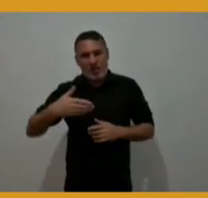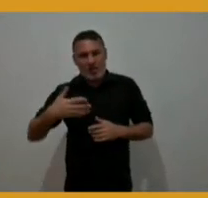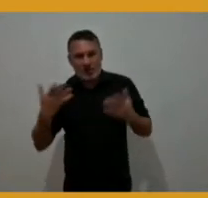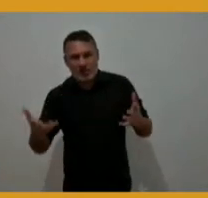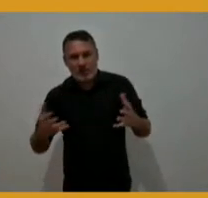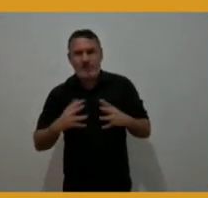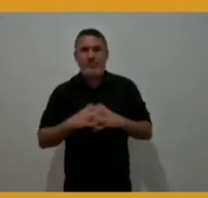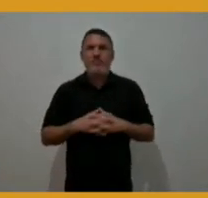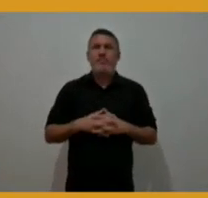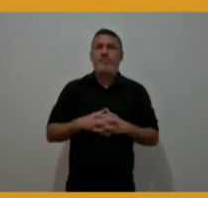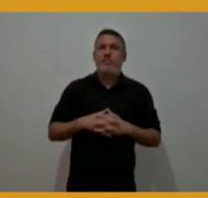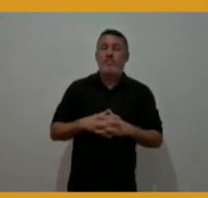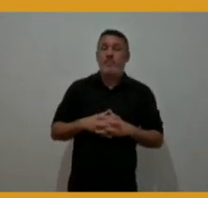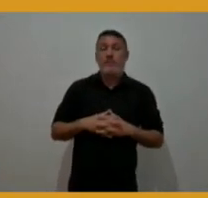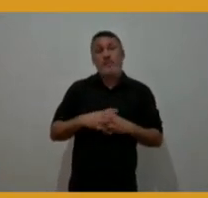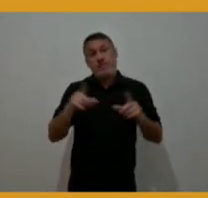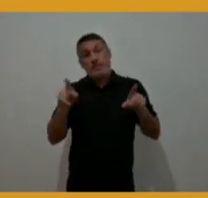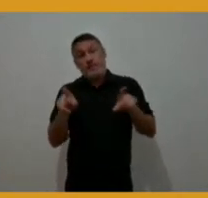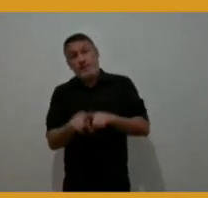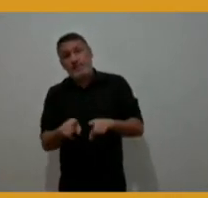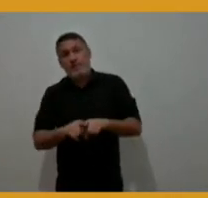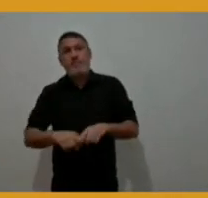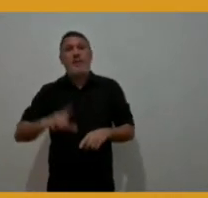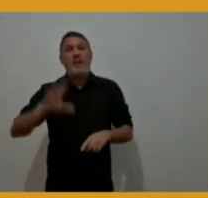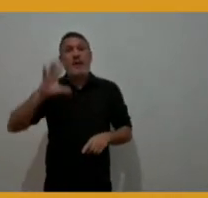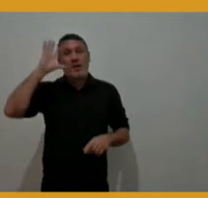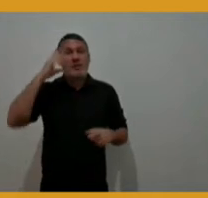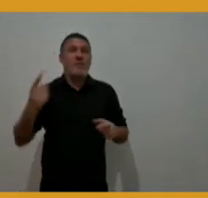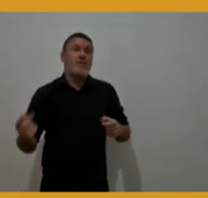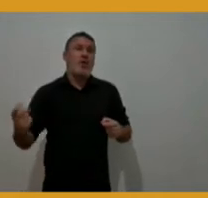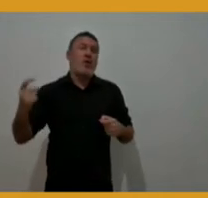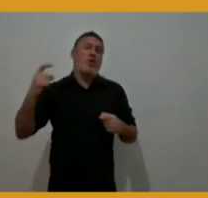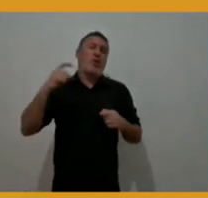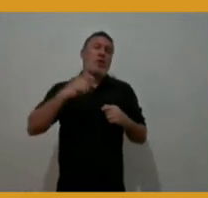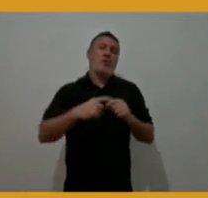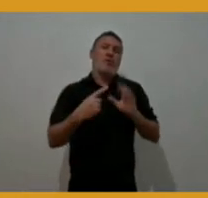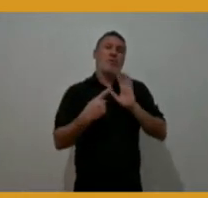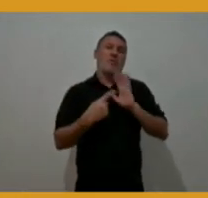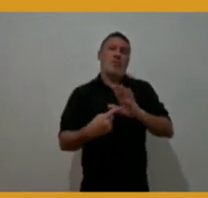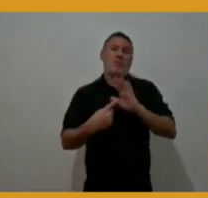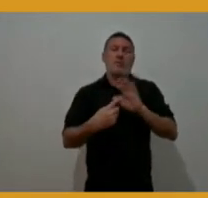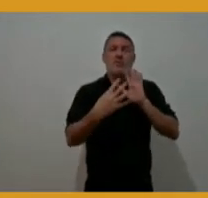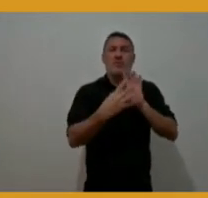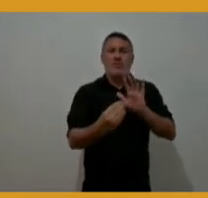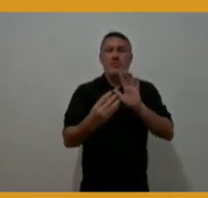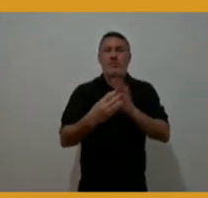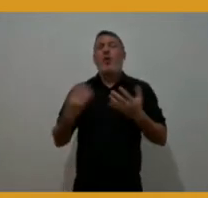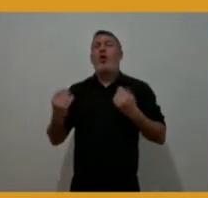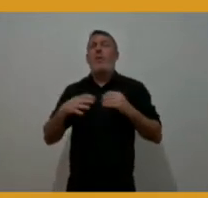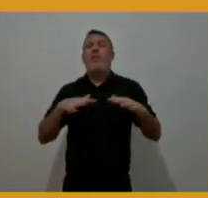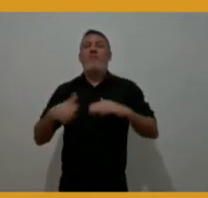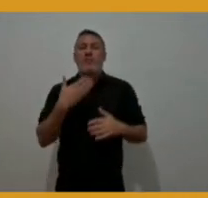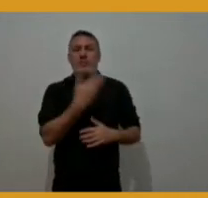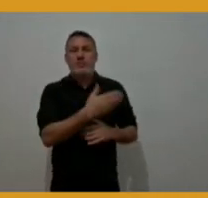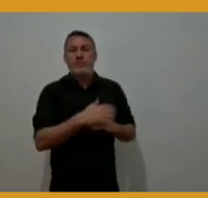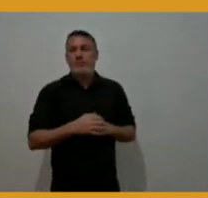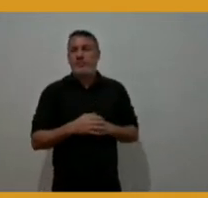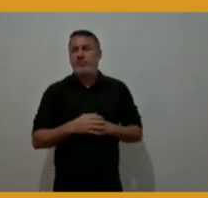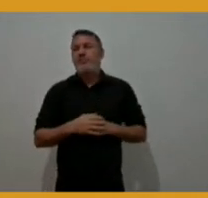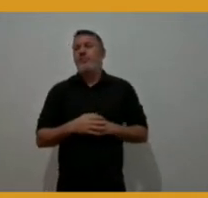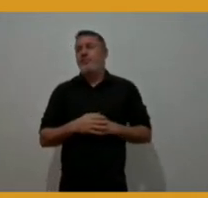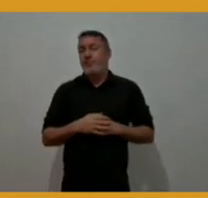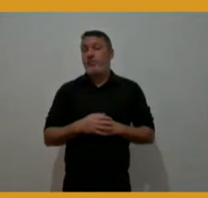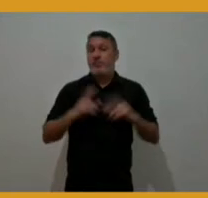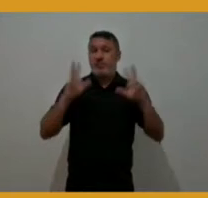decisivos para a retomada dessa tradição empreendedora do Espírito Santo. Já que falamos aí de